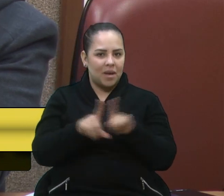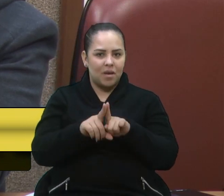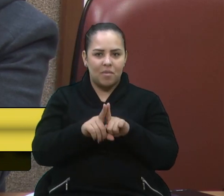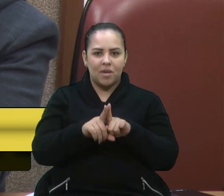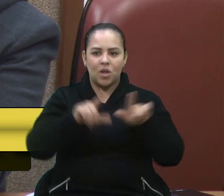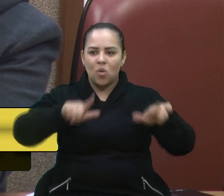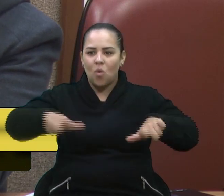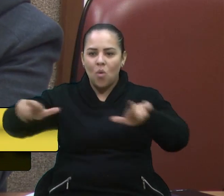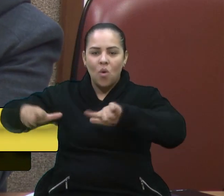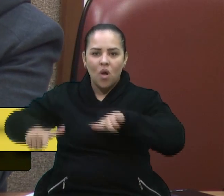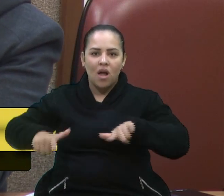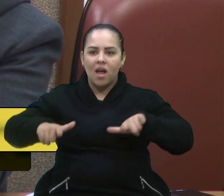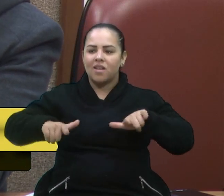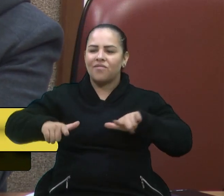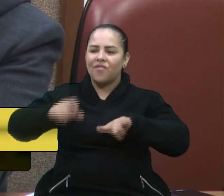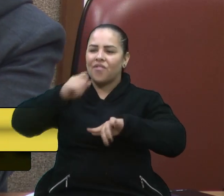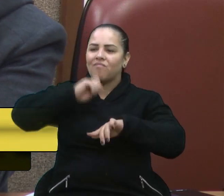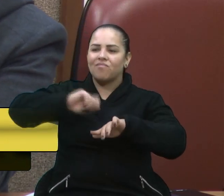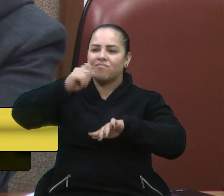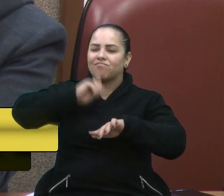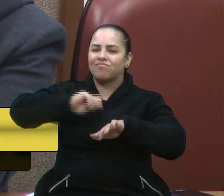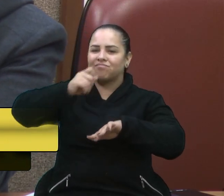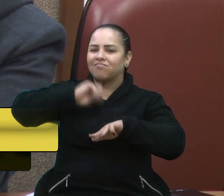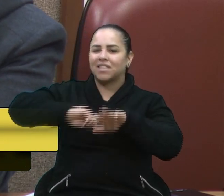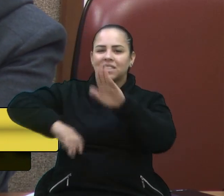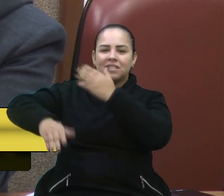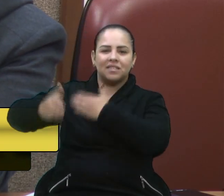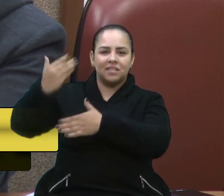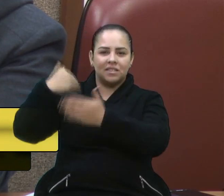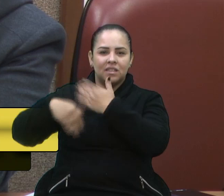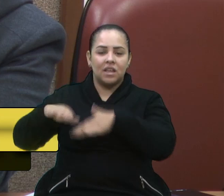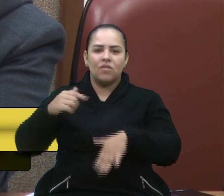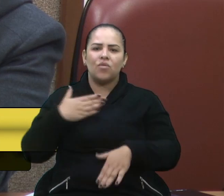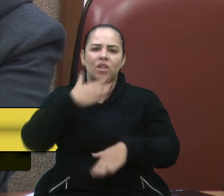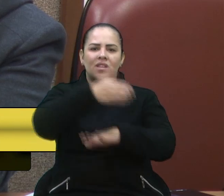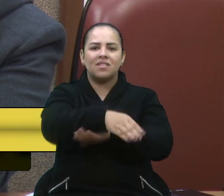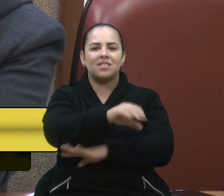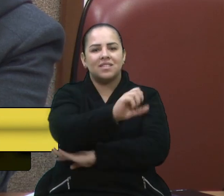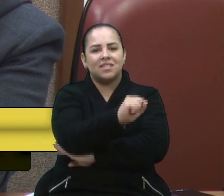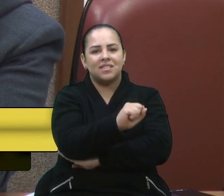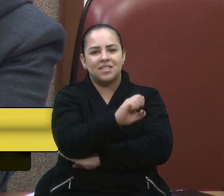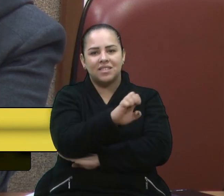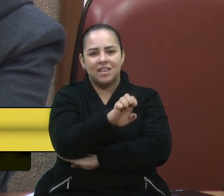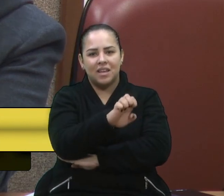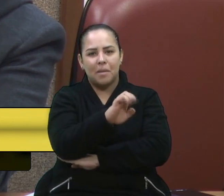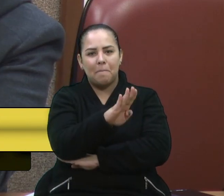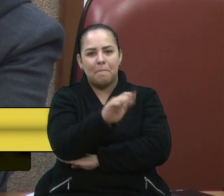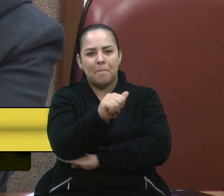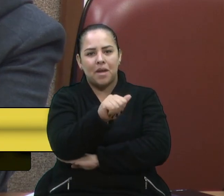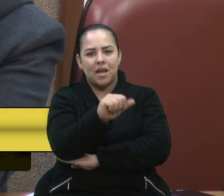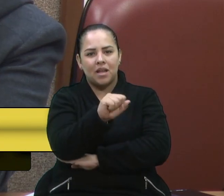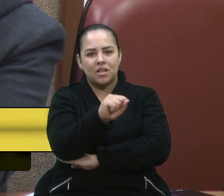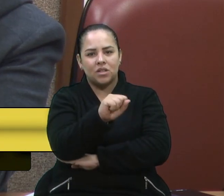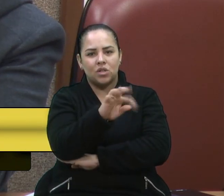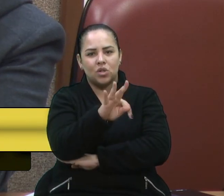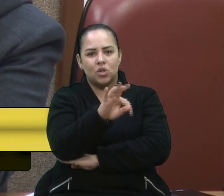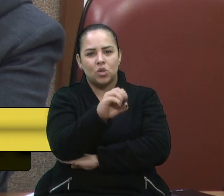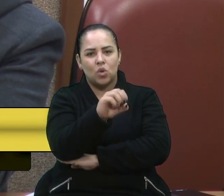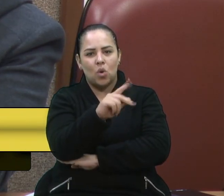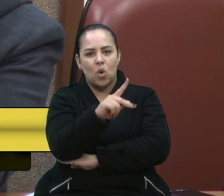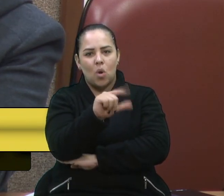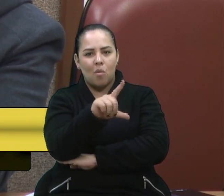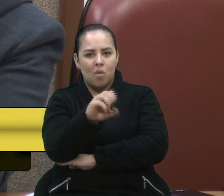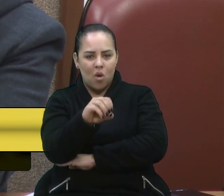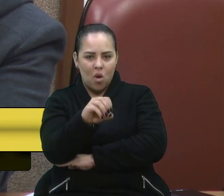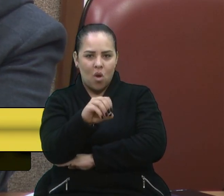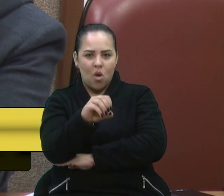edificações extremamente antigas. Semana passada eu estive em Sebastopol. E lá em Sebastopol, o presidente deve conhecer